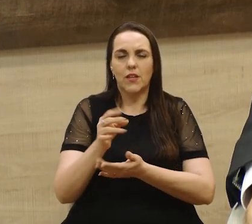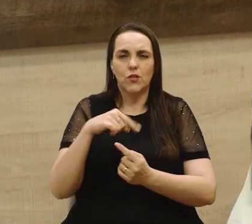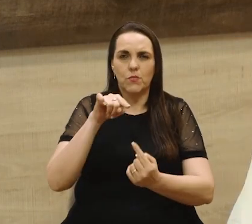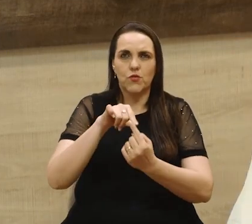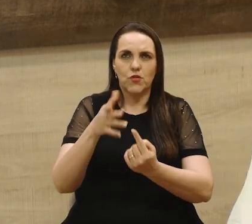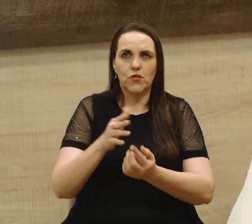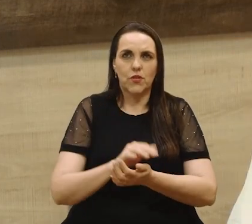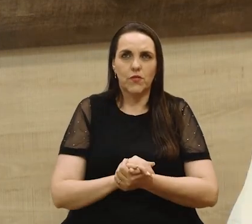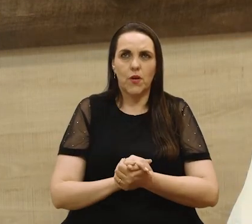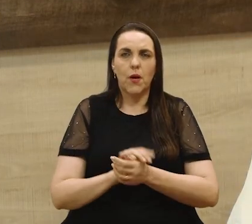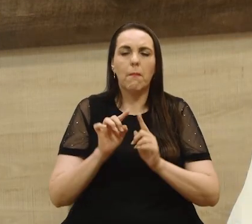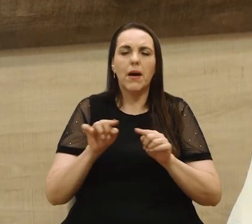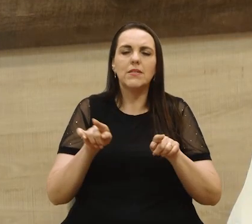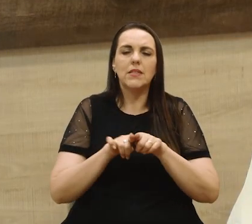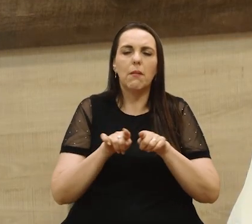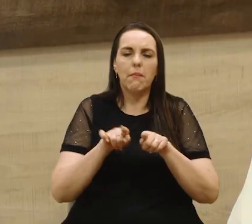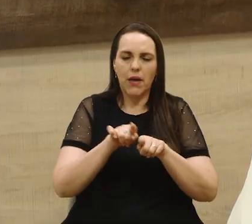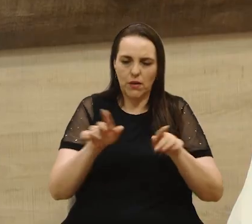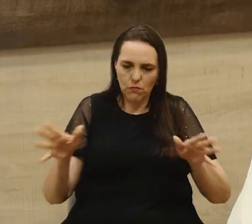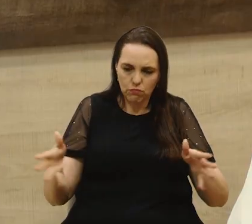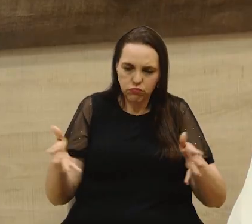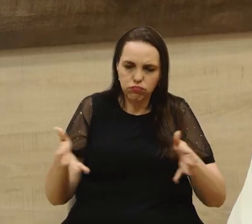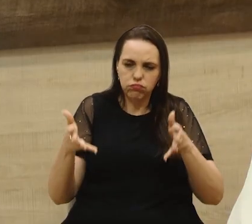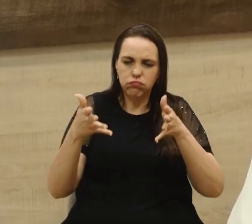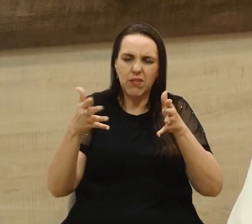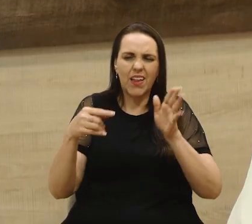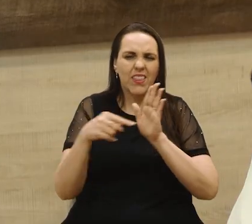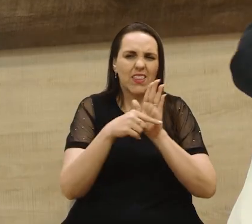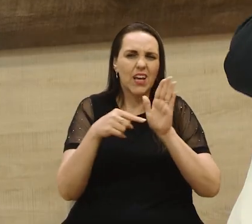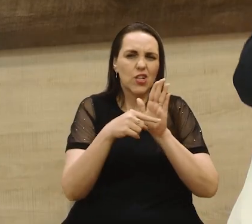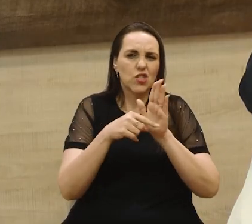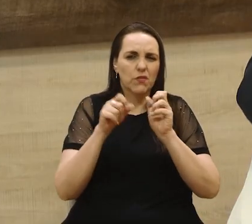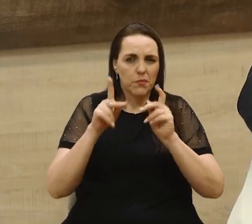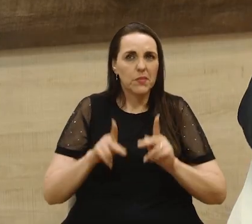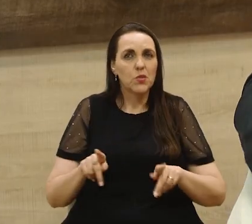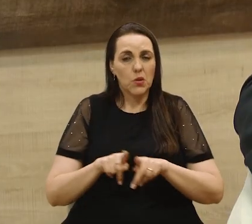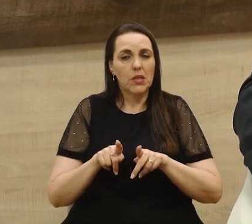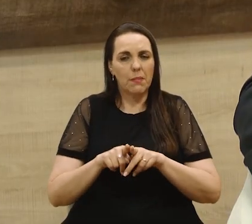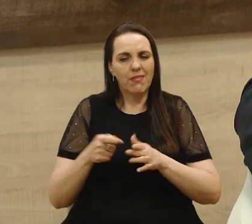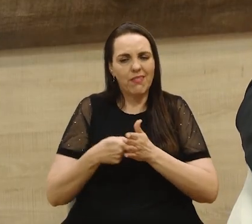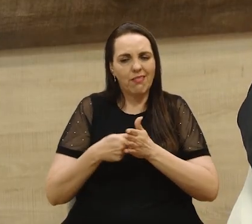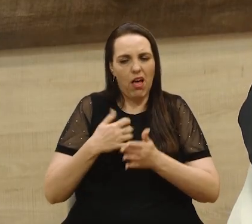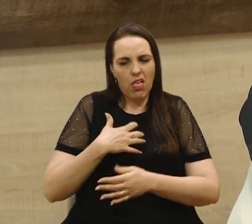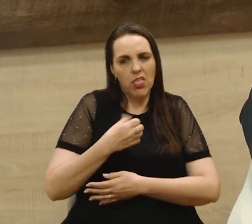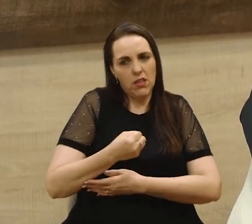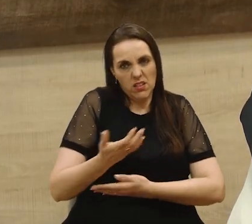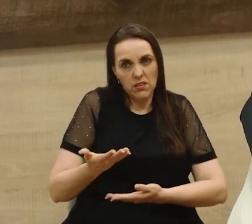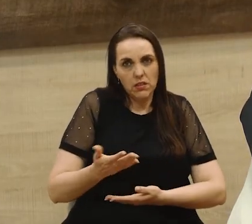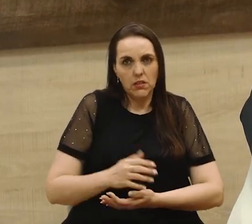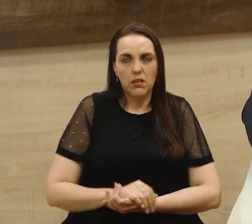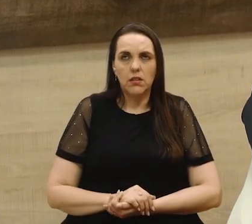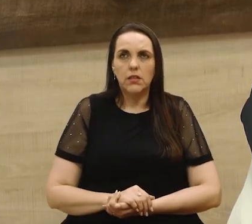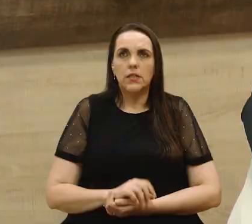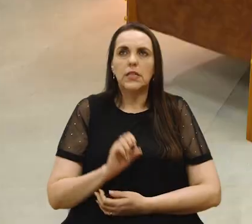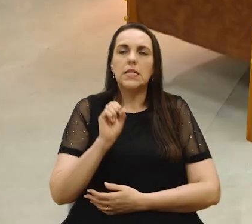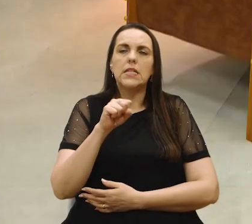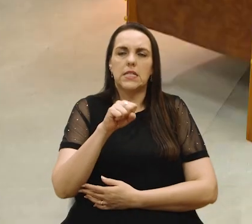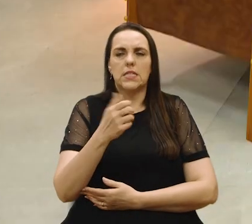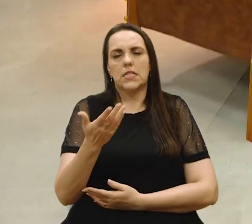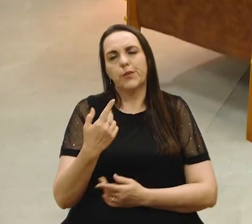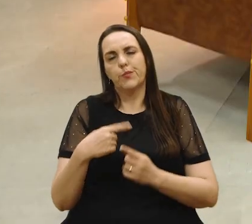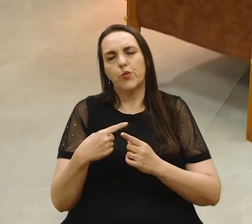factual, do objetivo. Mas é o seguinte, aquilo ali também impulsiona uma onda negativa para que a pessoa também atente contra si. Sim, até porque assim,